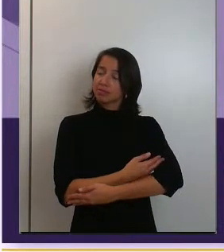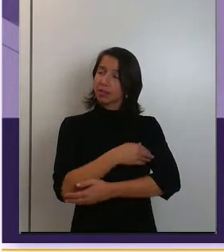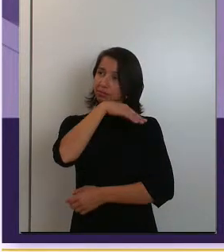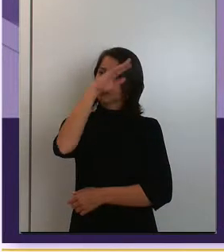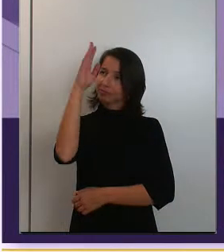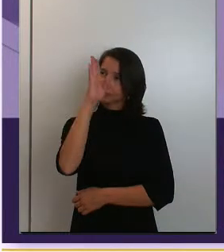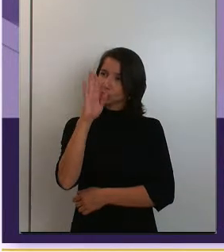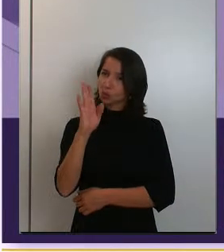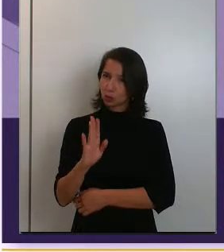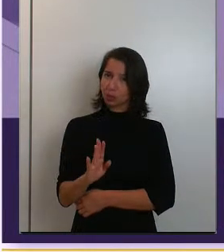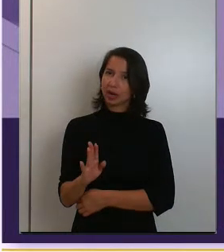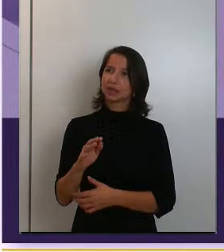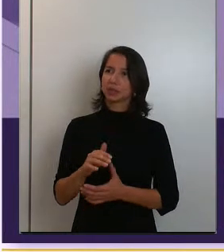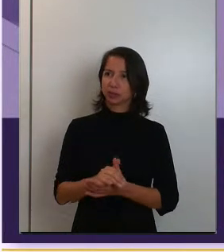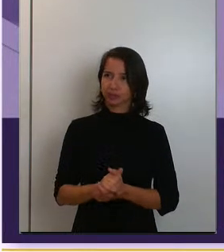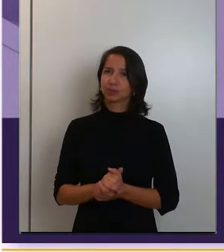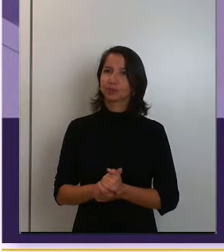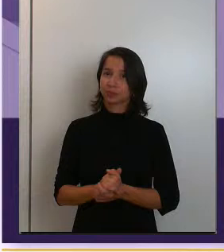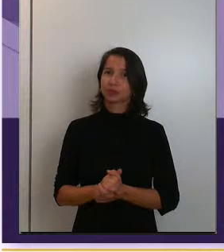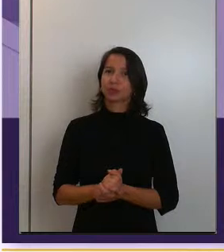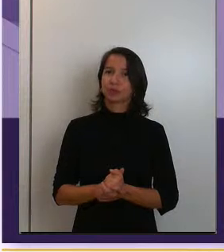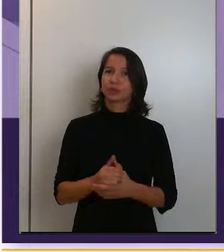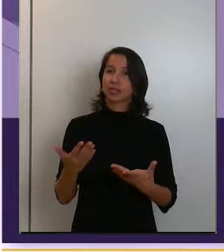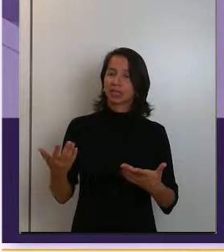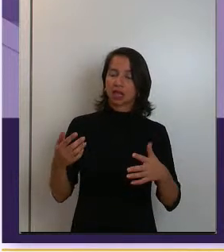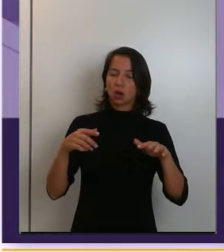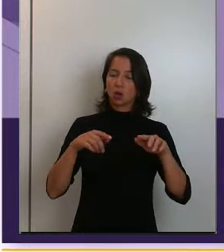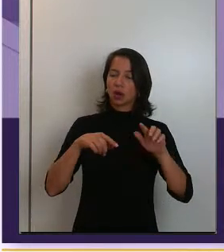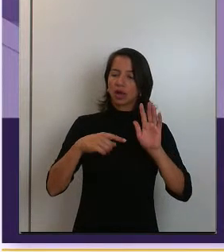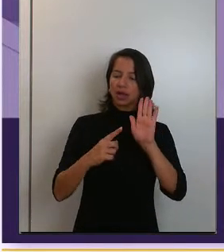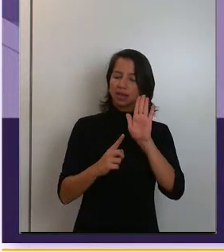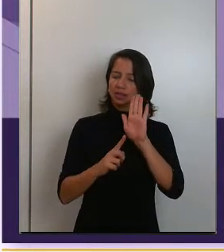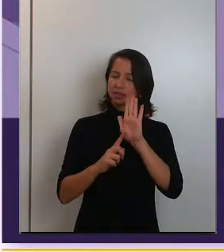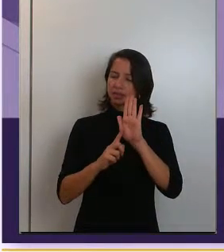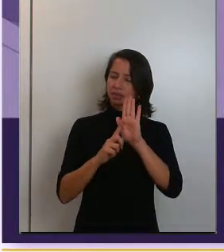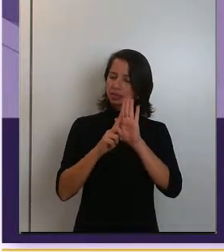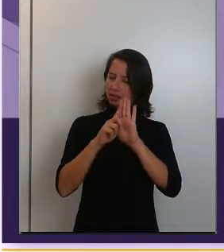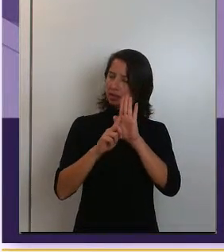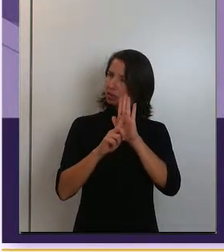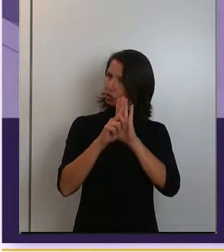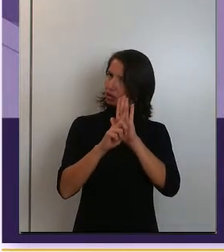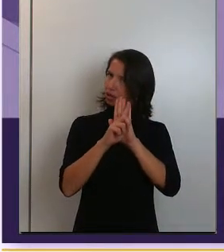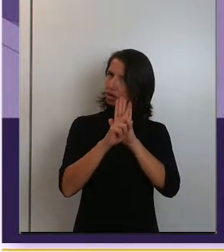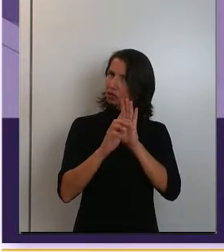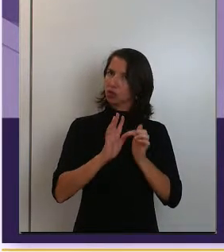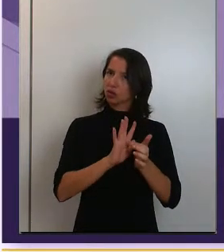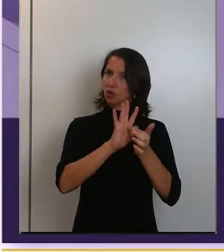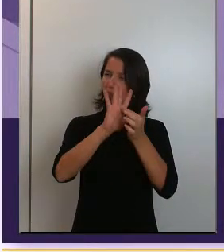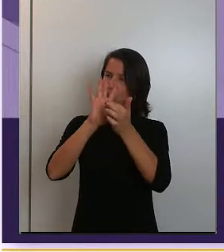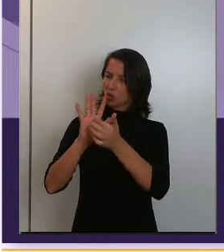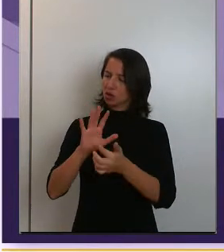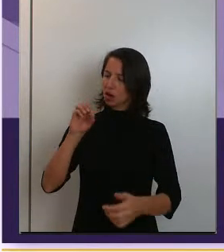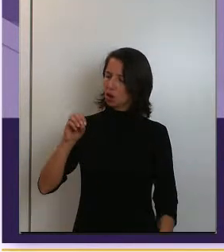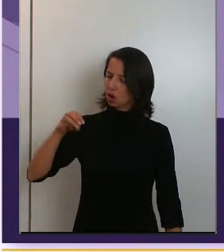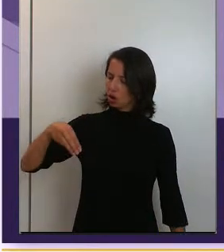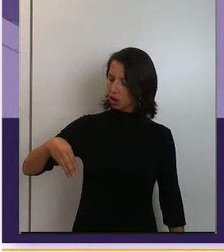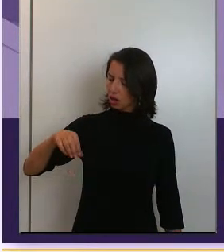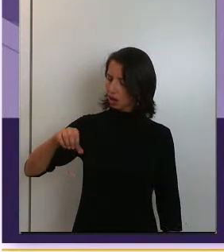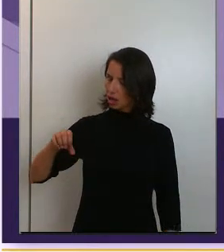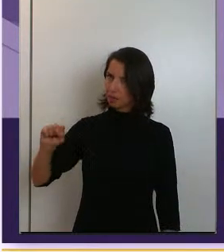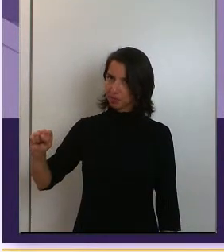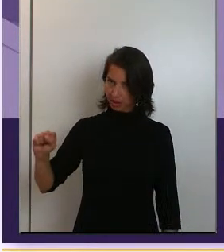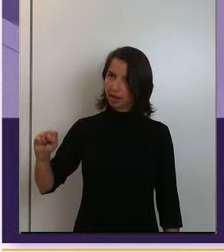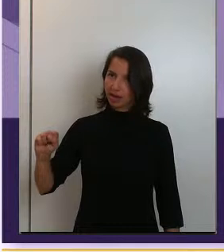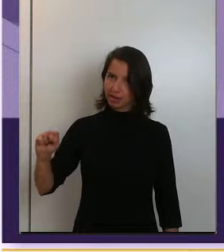as recomendações de construção de indicadores da Organização Mundial de Saúde, né? E temos alguns indicadores que